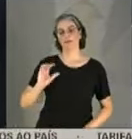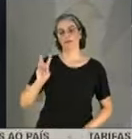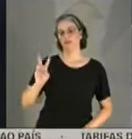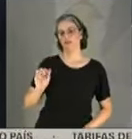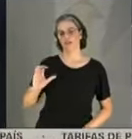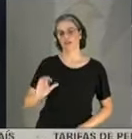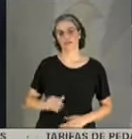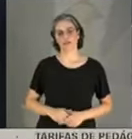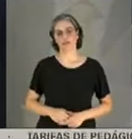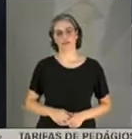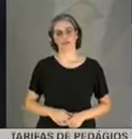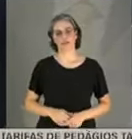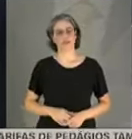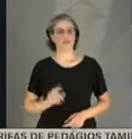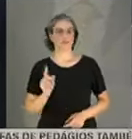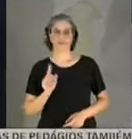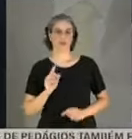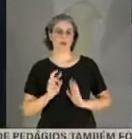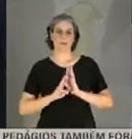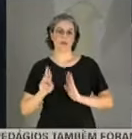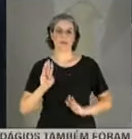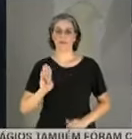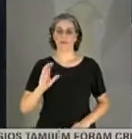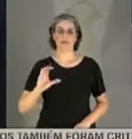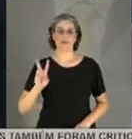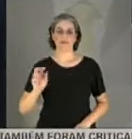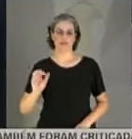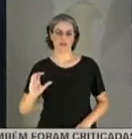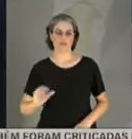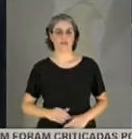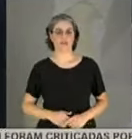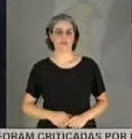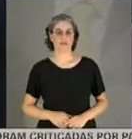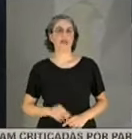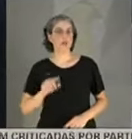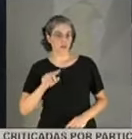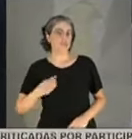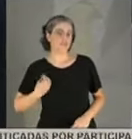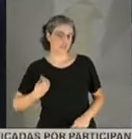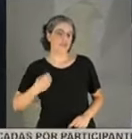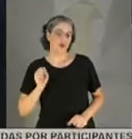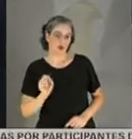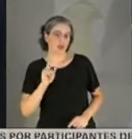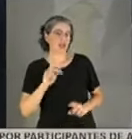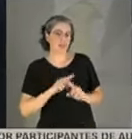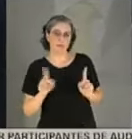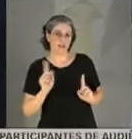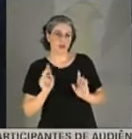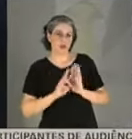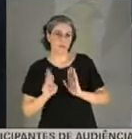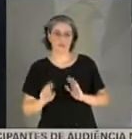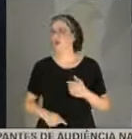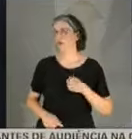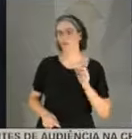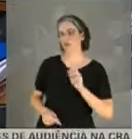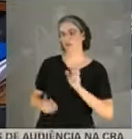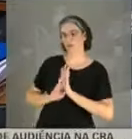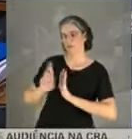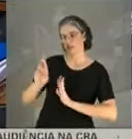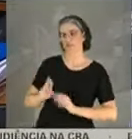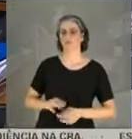BCVAC? Representando a BCVAC, não. Estava lá representando a BCVAC. Não, o senhor estava, nós sabemos. Mas o senhor não estava representando a BCVAC? Não, senhor senador. Perfeito,